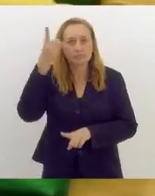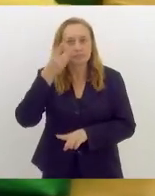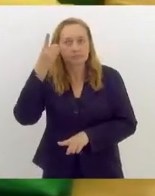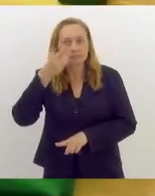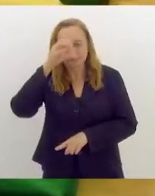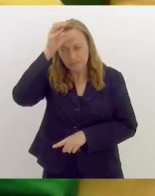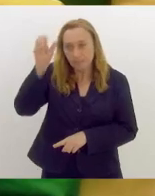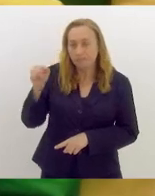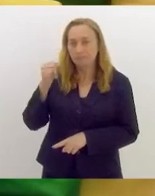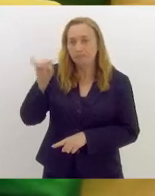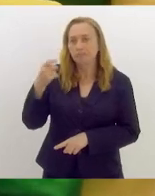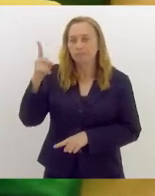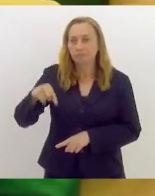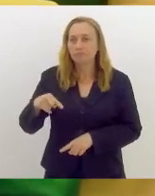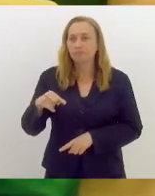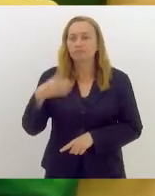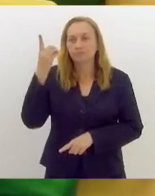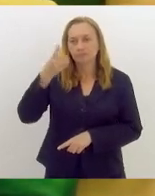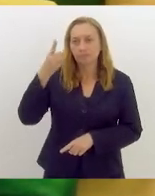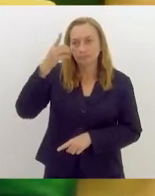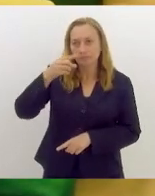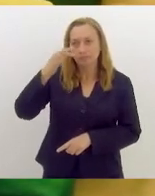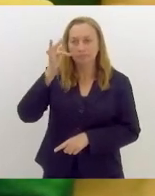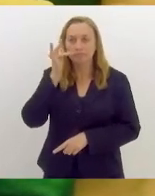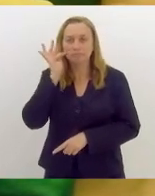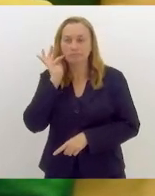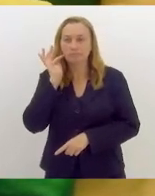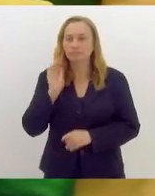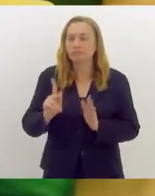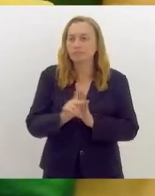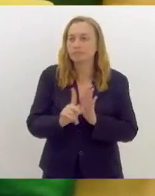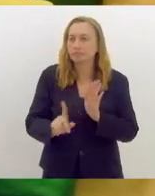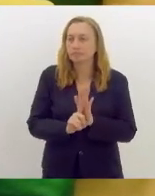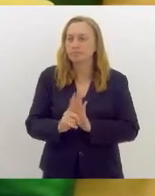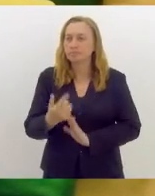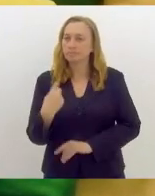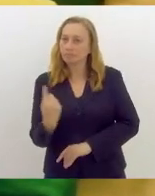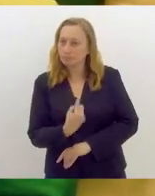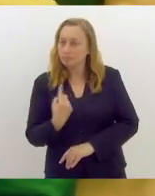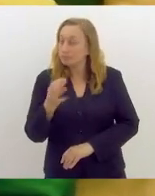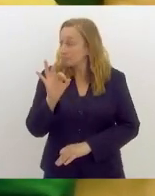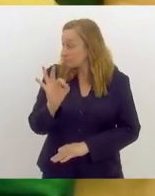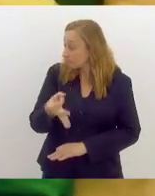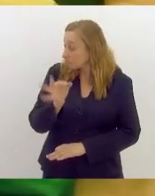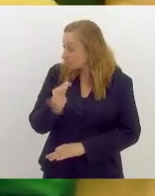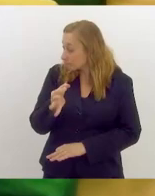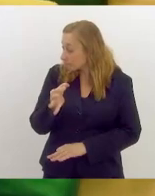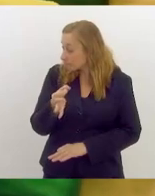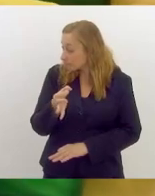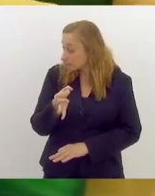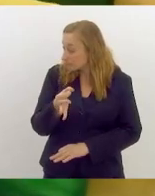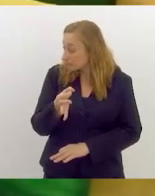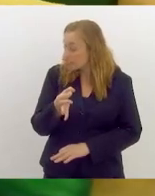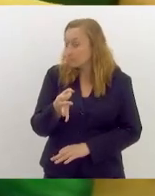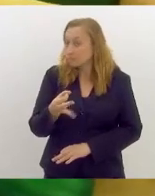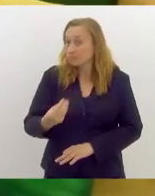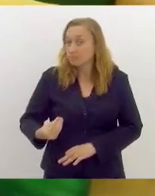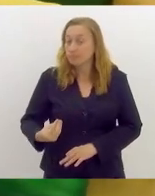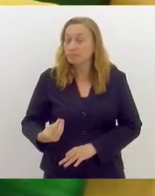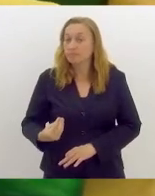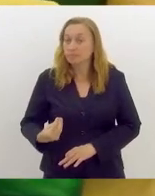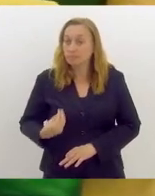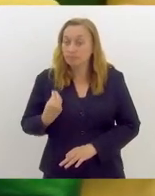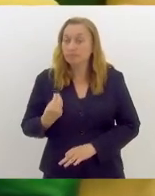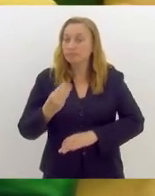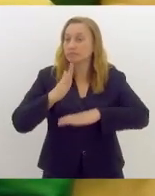Jô eu e o deputado Flávio serafini temos um projeto de lei de nossa autoria que é justamente sobre a presença regular